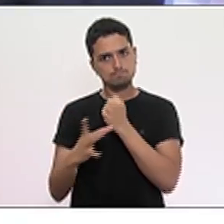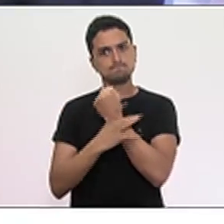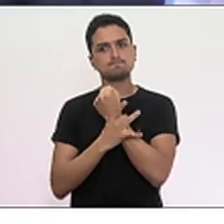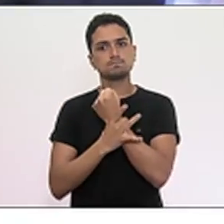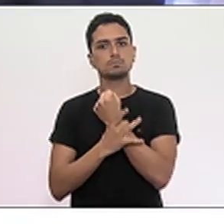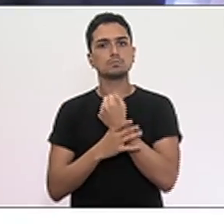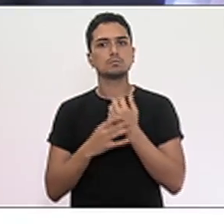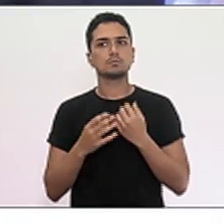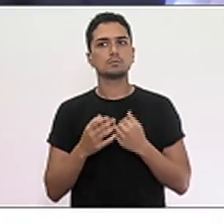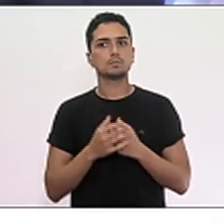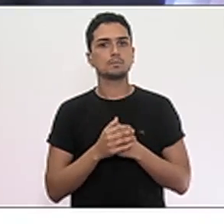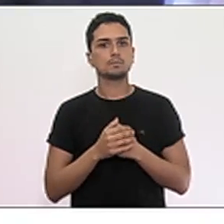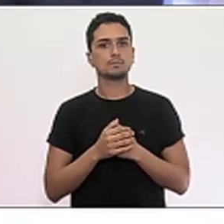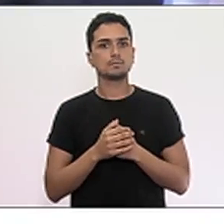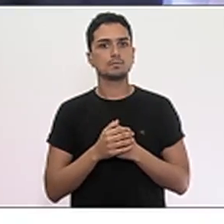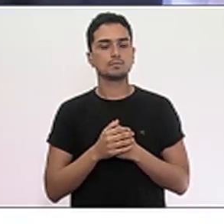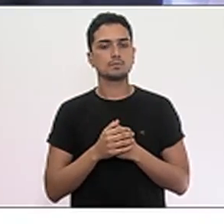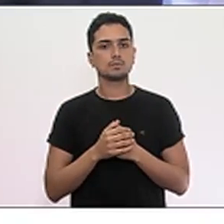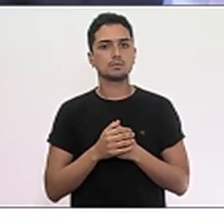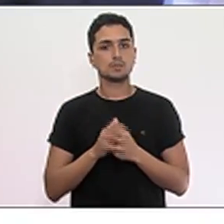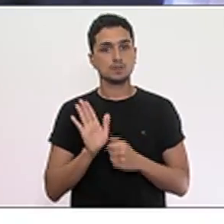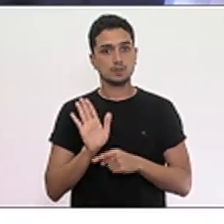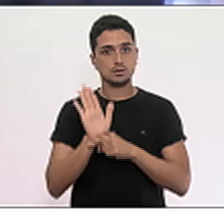Contribuindo aí para a geração de águas.